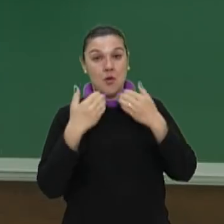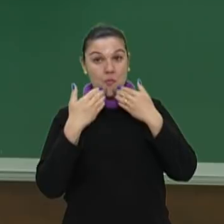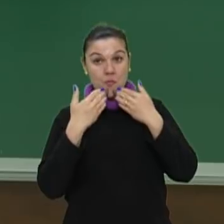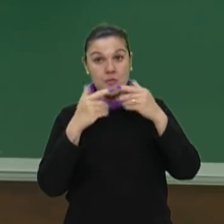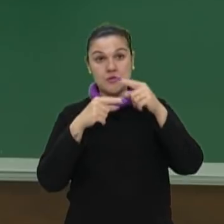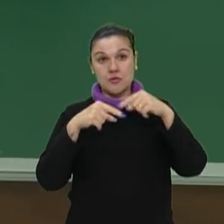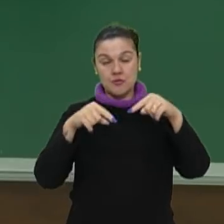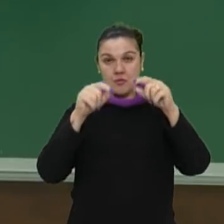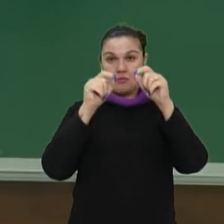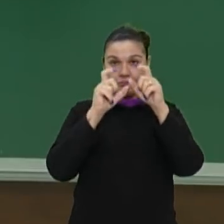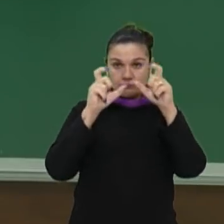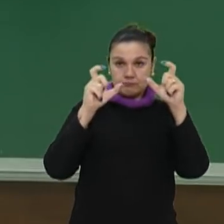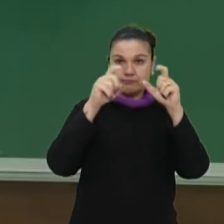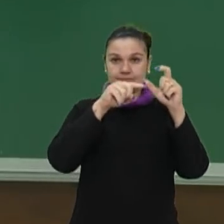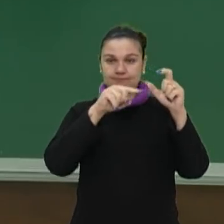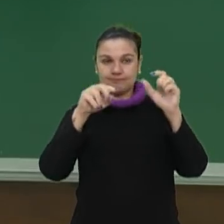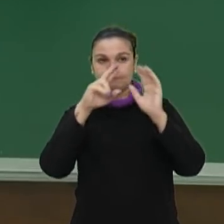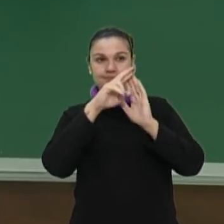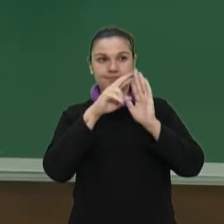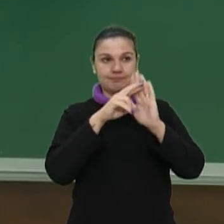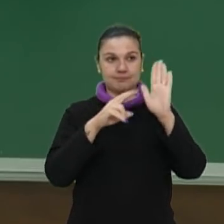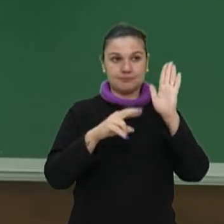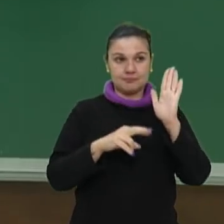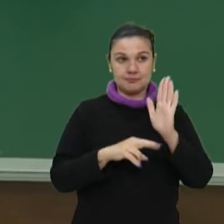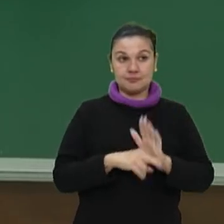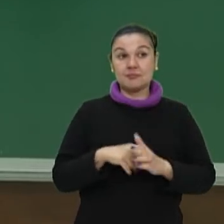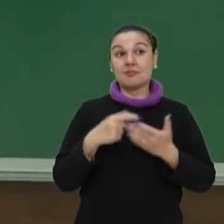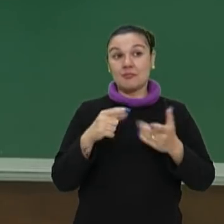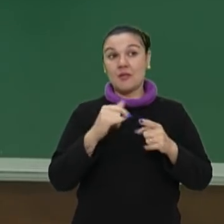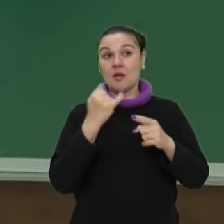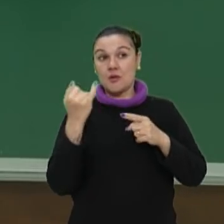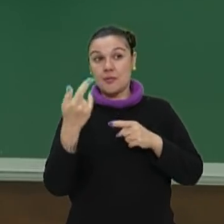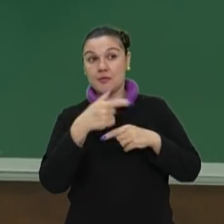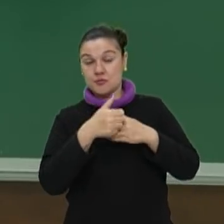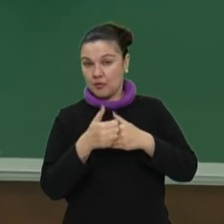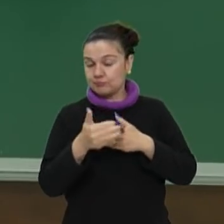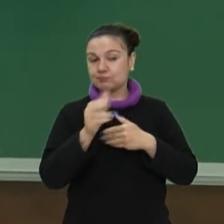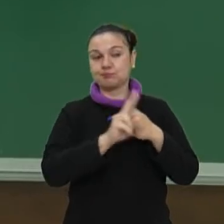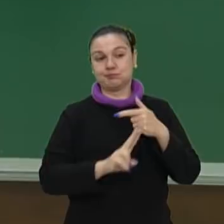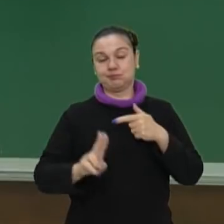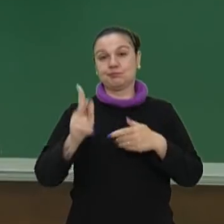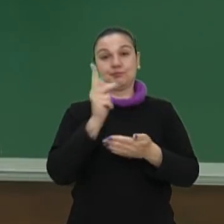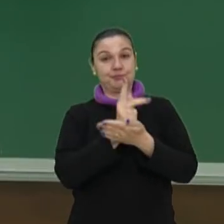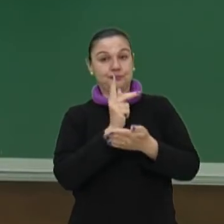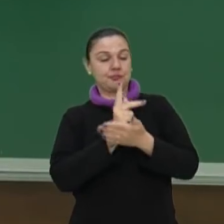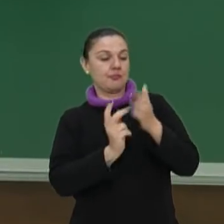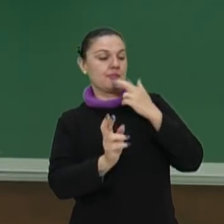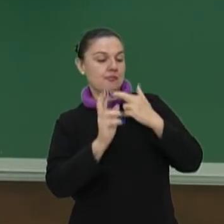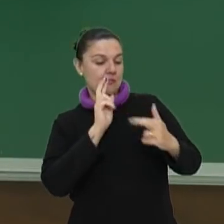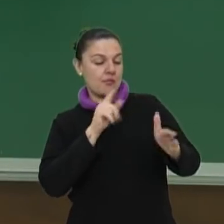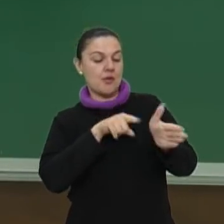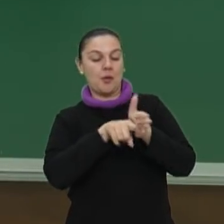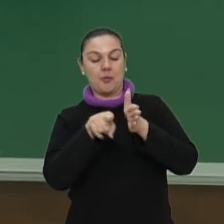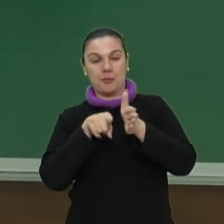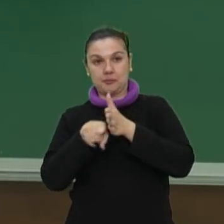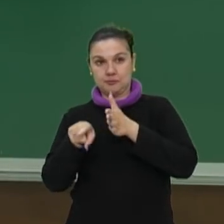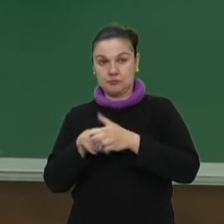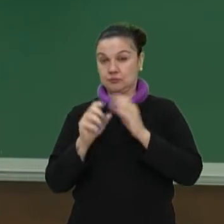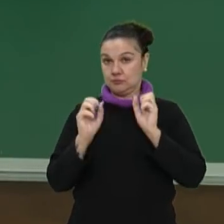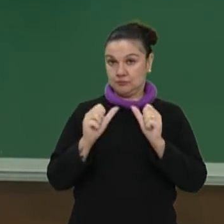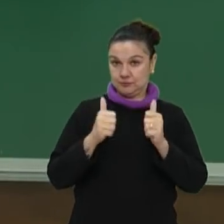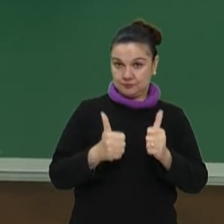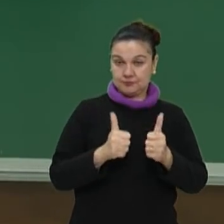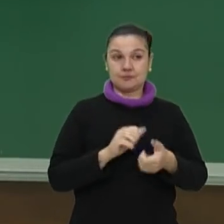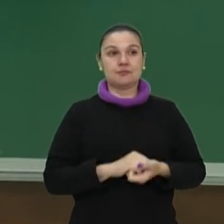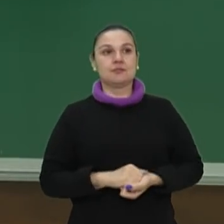você, né, memorize isso, né, porque é isso que a gente vai acabar utilizando para resolver aí os próximos